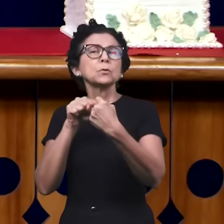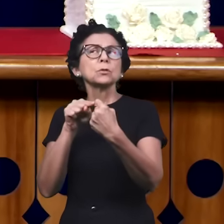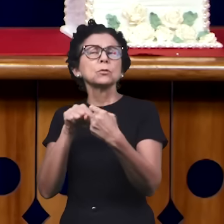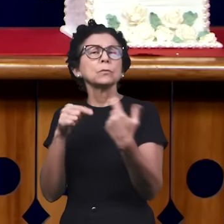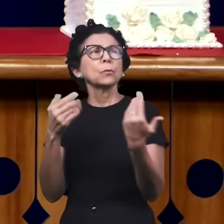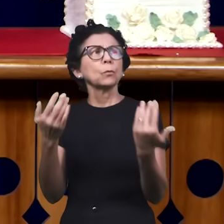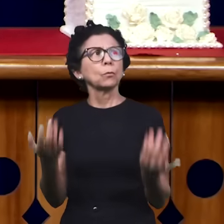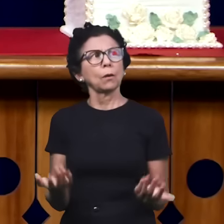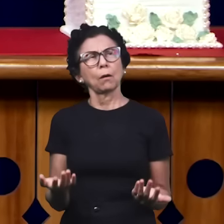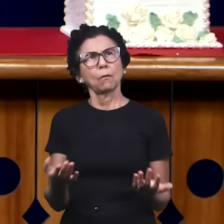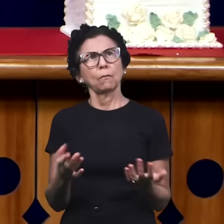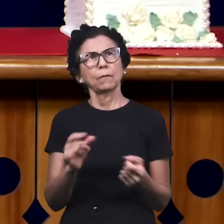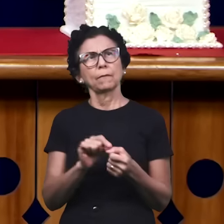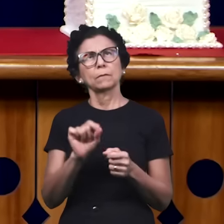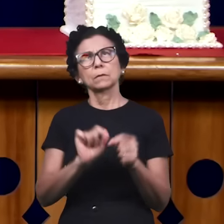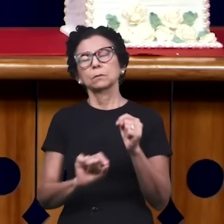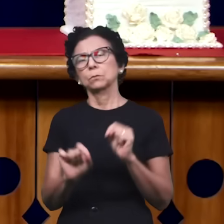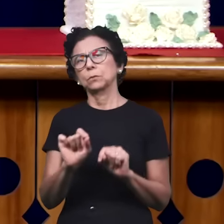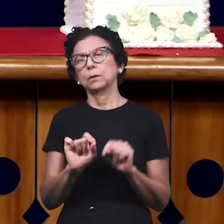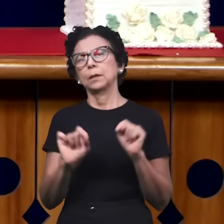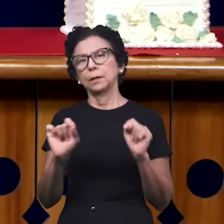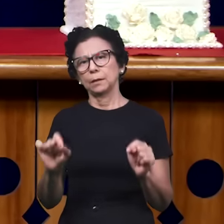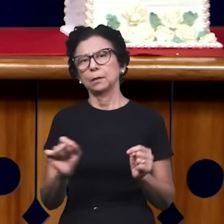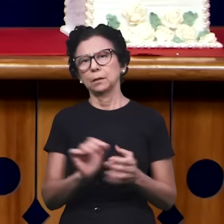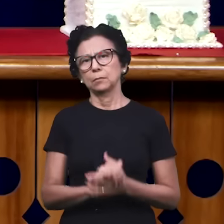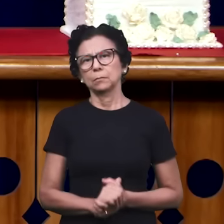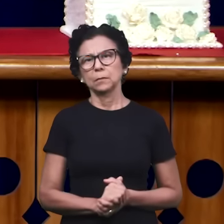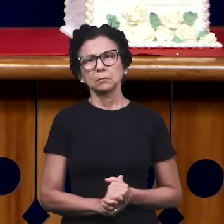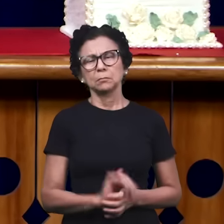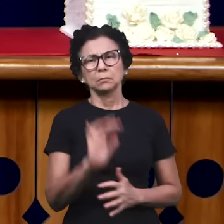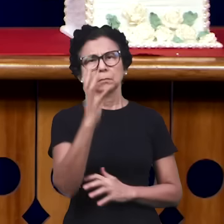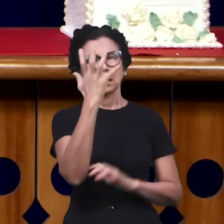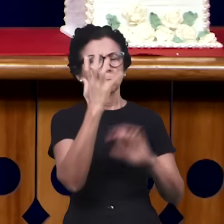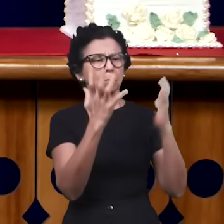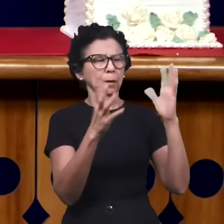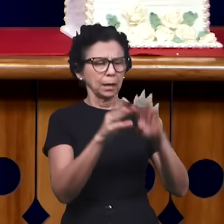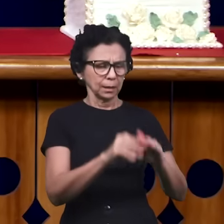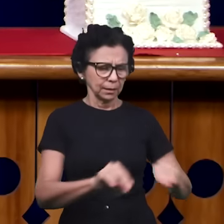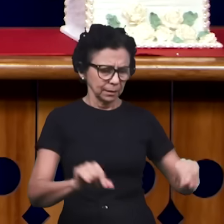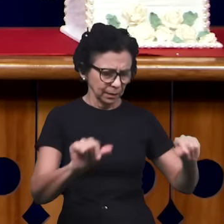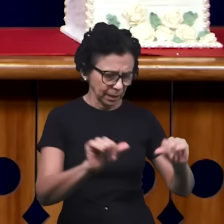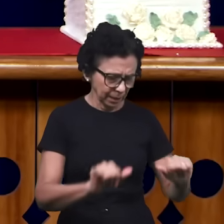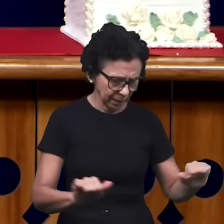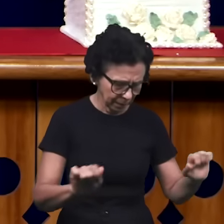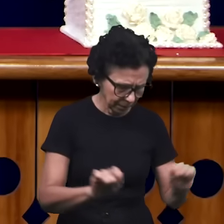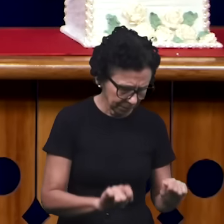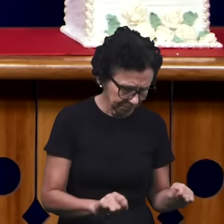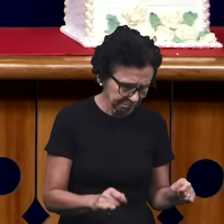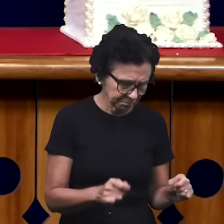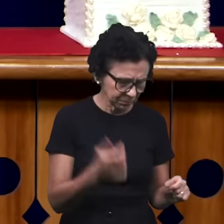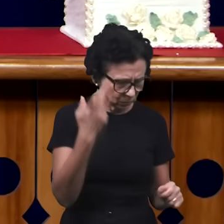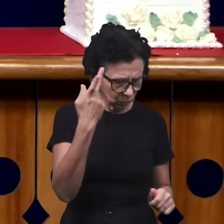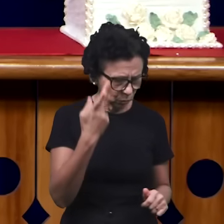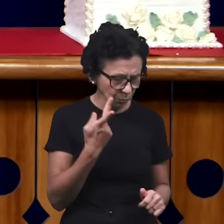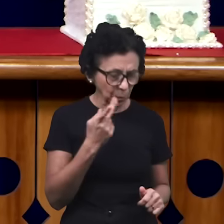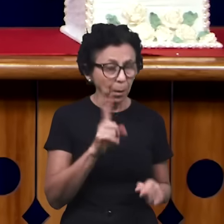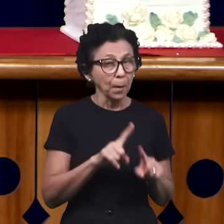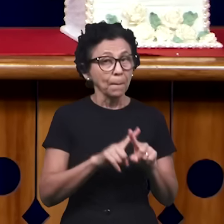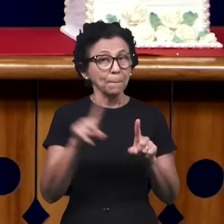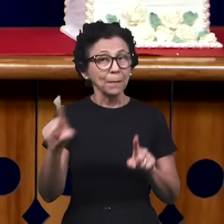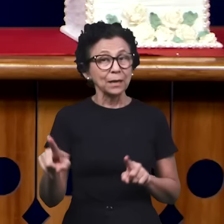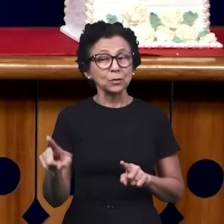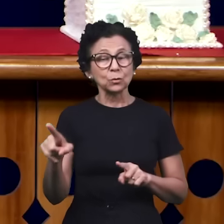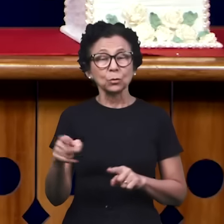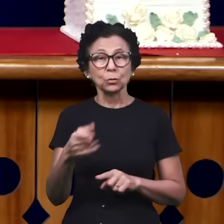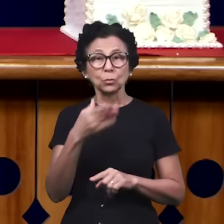Então o barro, por si só, lá na natureza, ele tem a sua serventia, mas quando ele vem para a mão do oleiro, ele vai